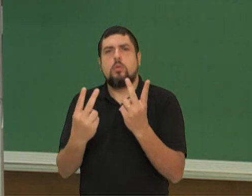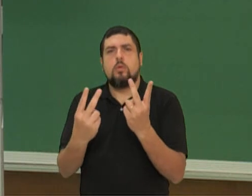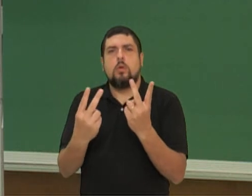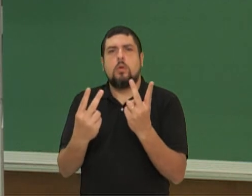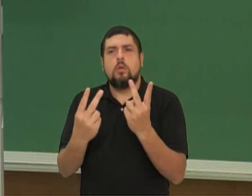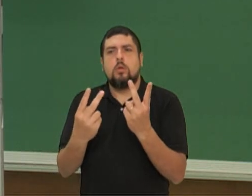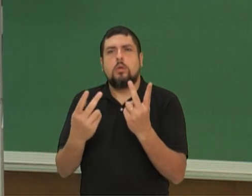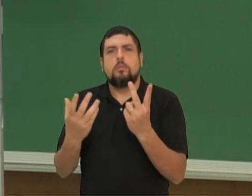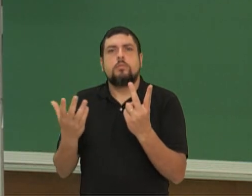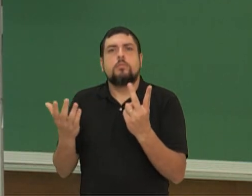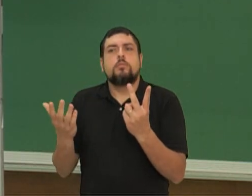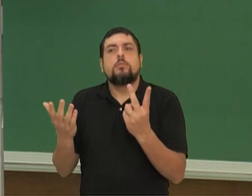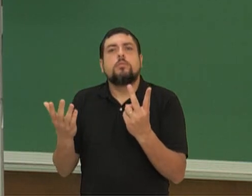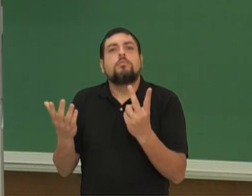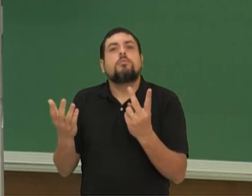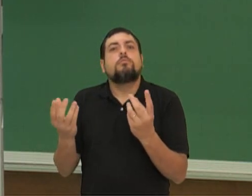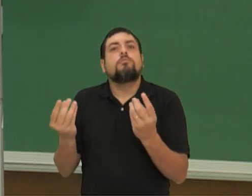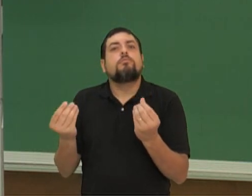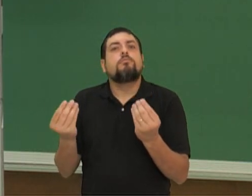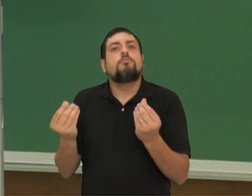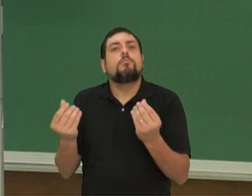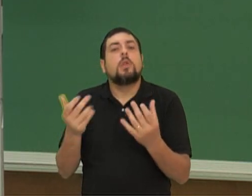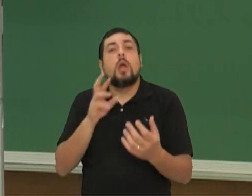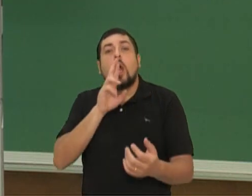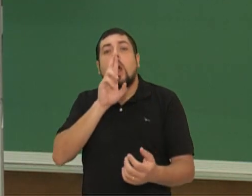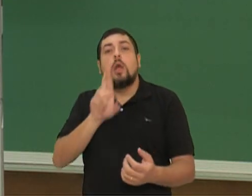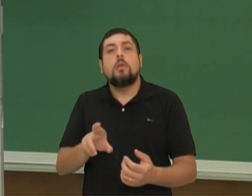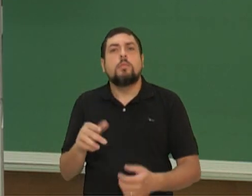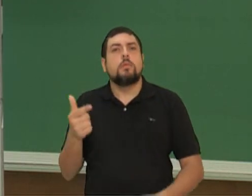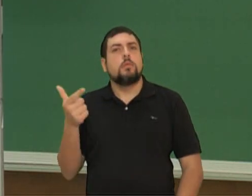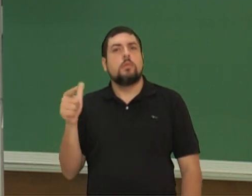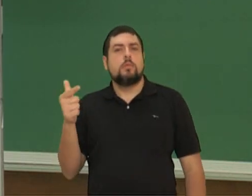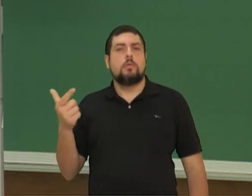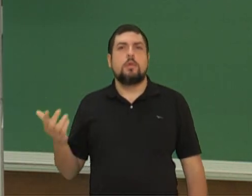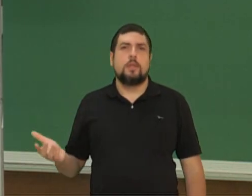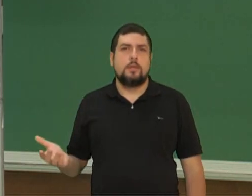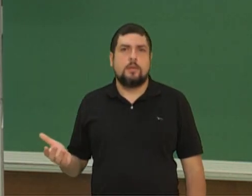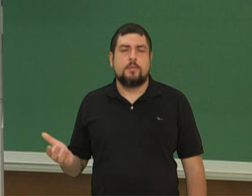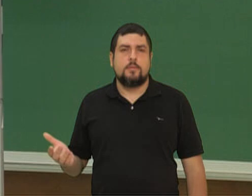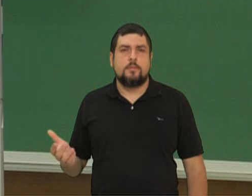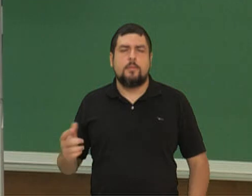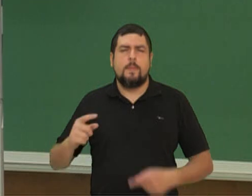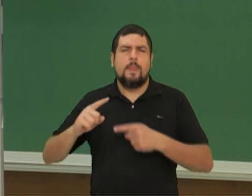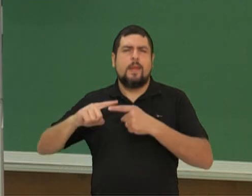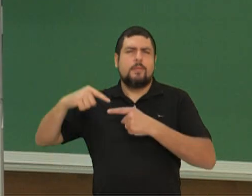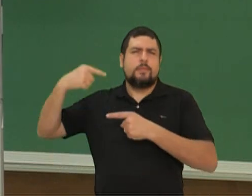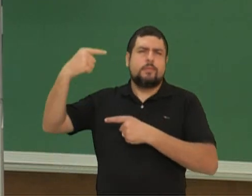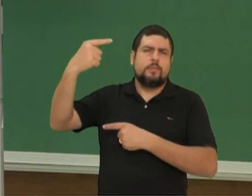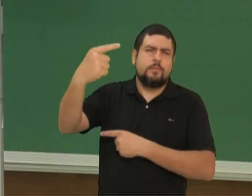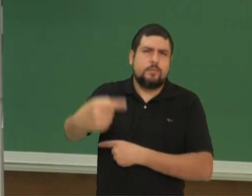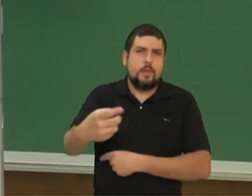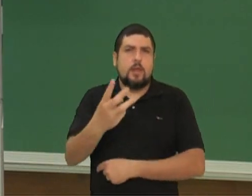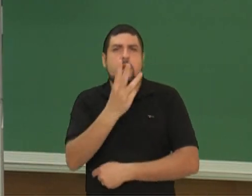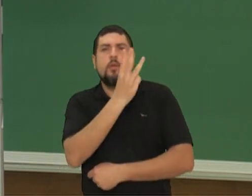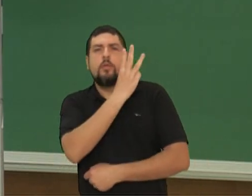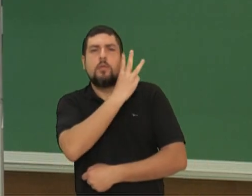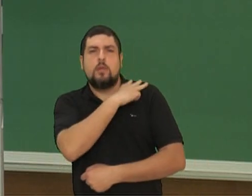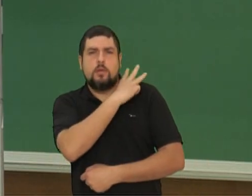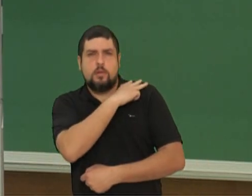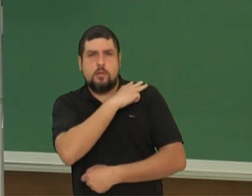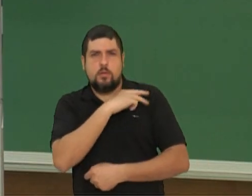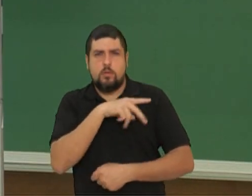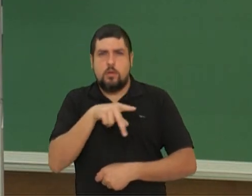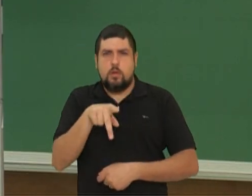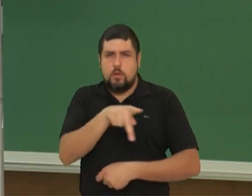não tem solução real nesse momento. Você vai aprender isso lá na frente, terceiro ano, quando o professor